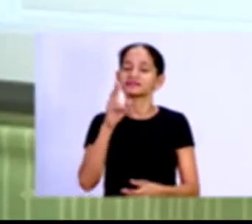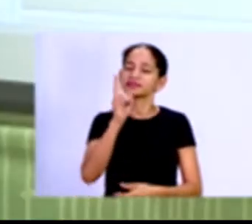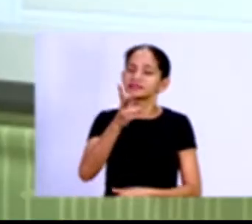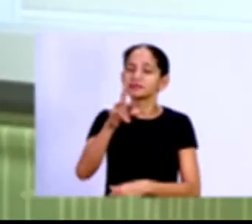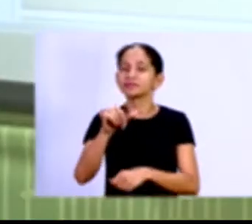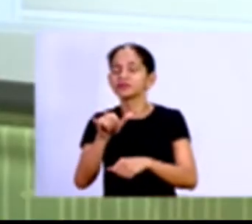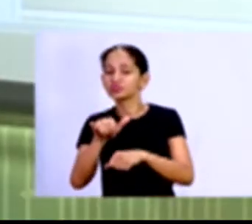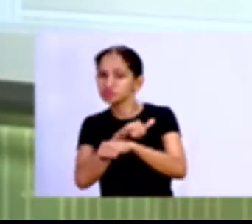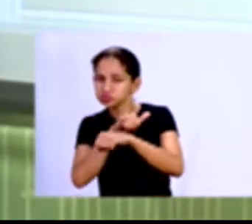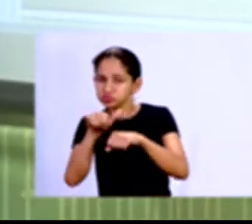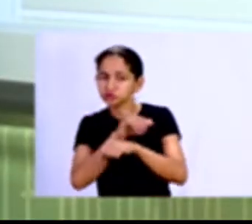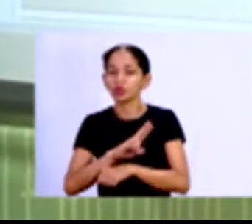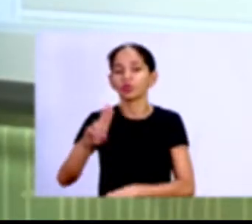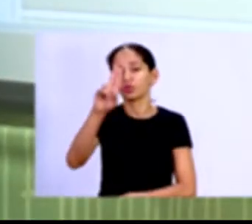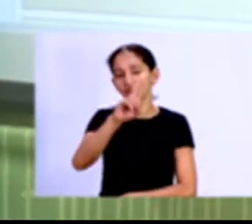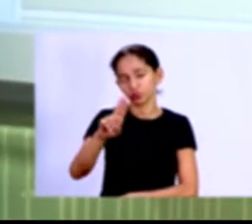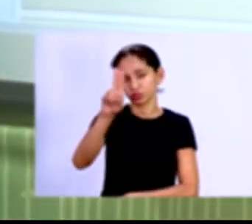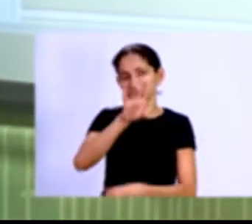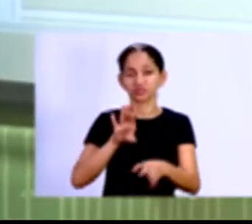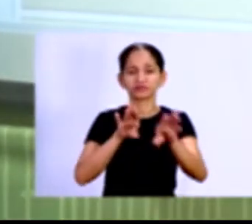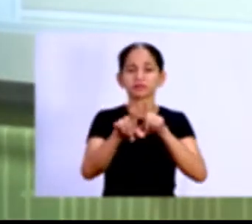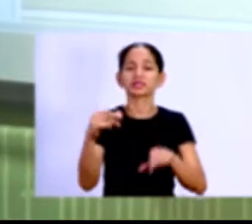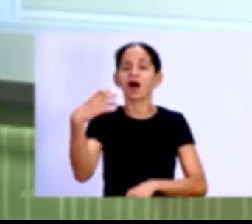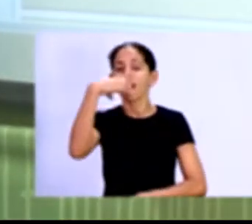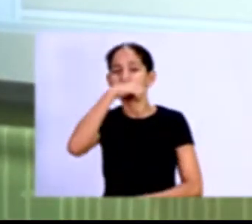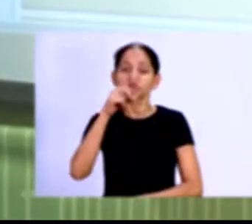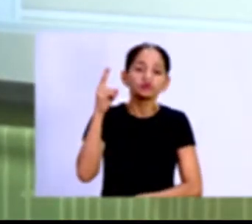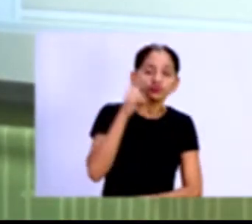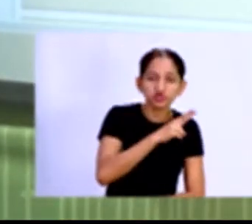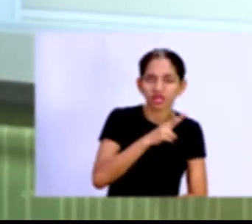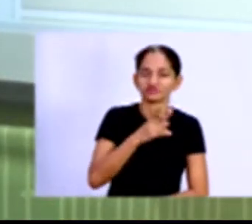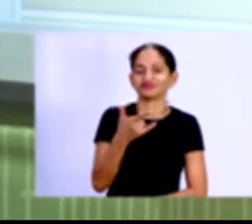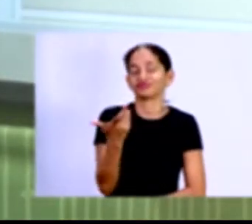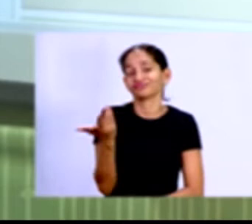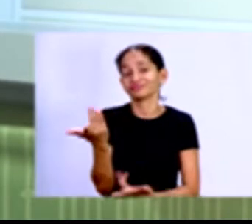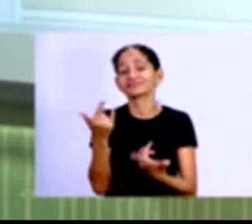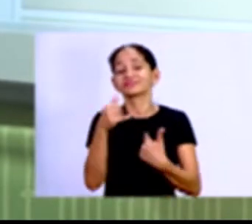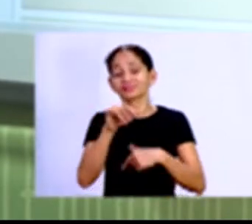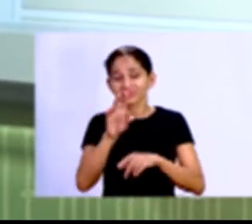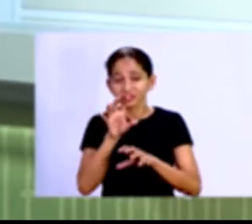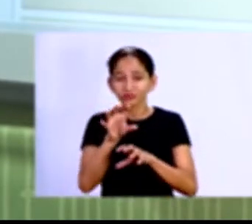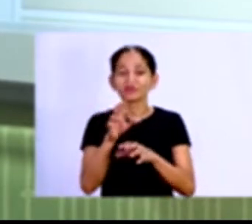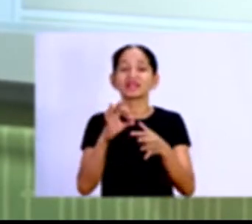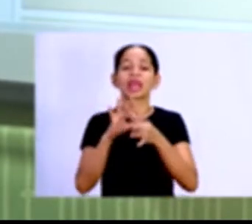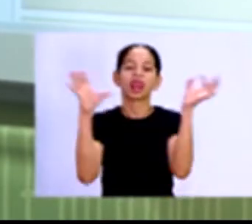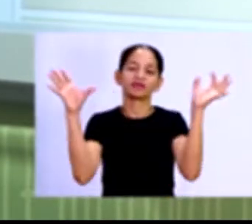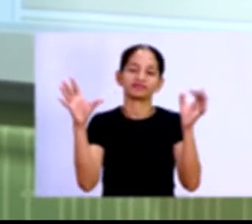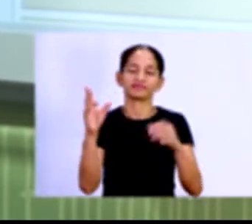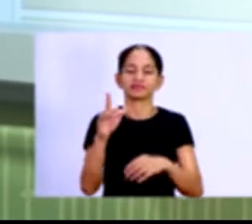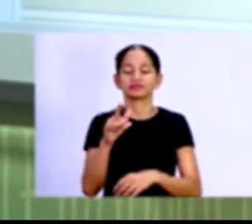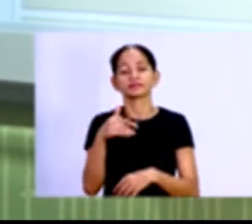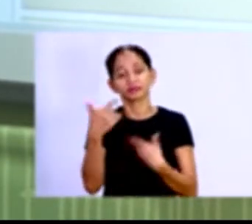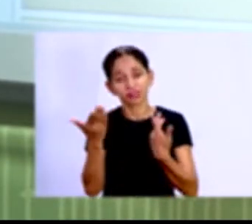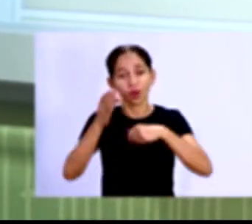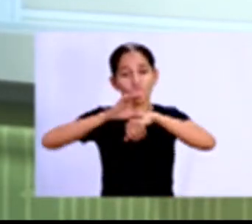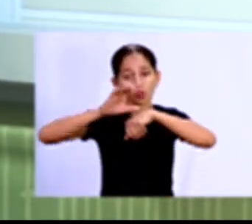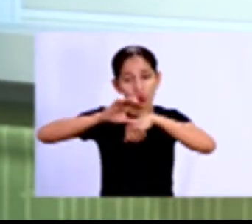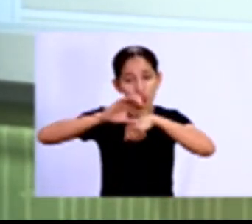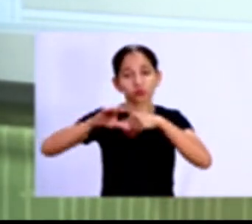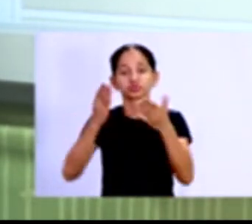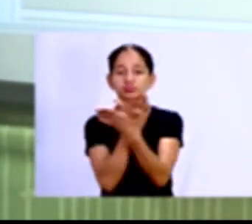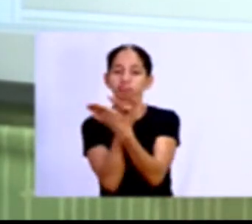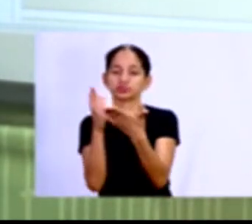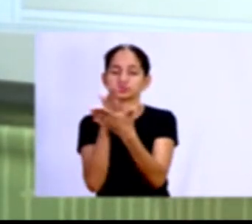sempre para cursos de formação rápida, por isso que são caracterizados como cursos livres. Ou seja, você tem